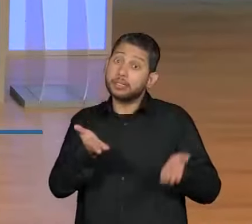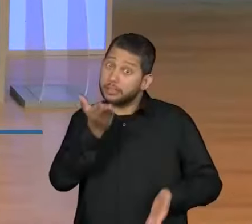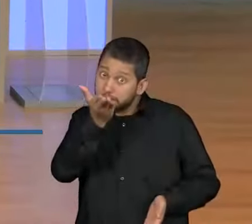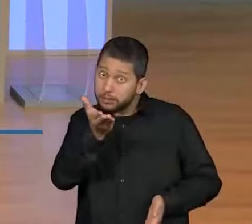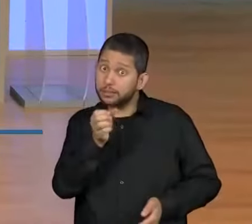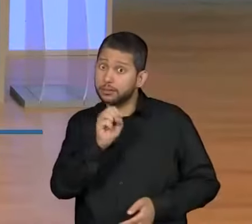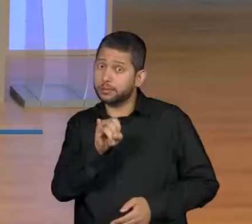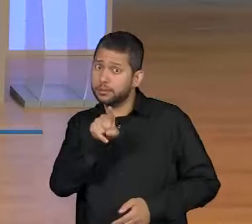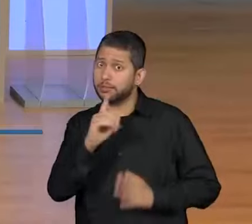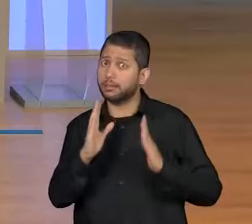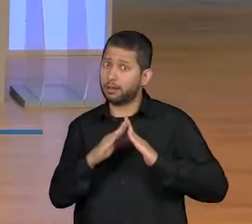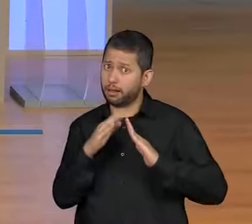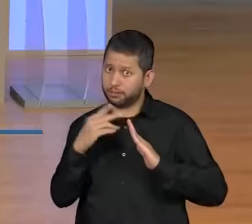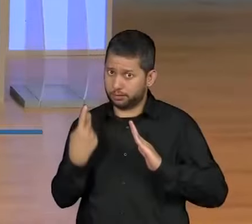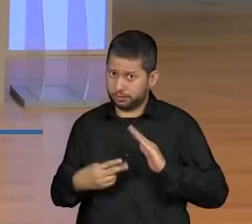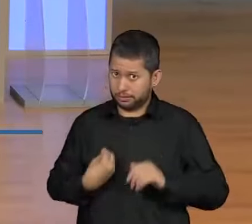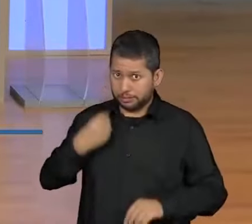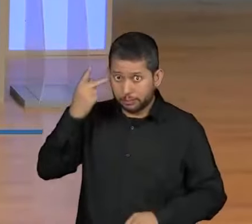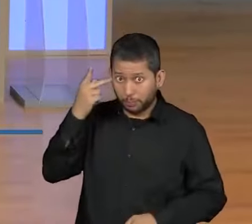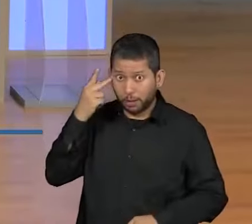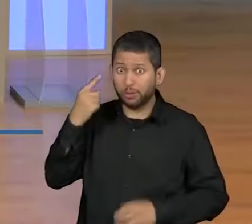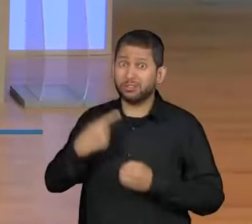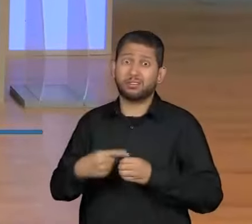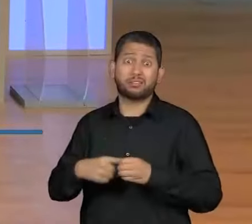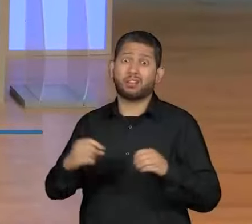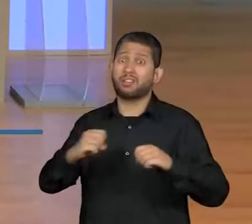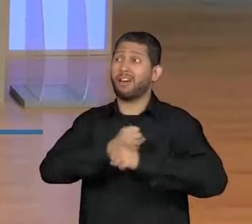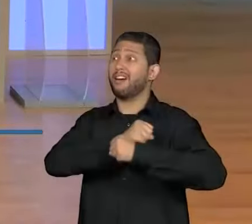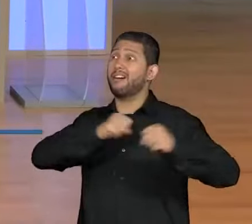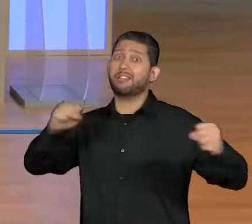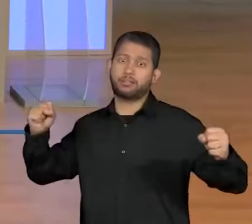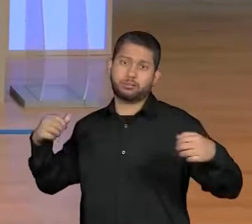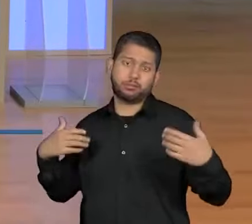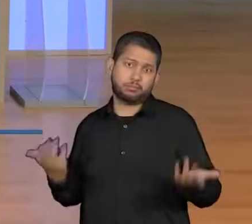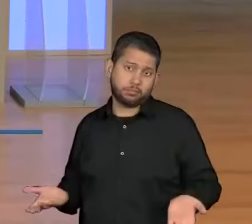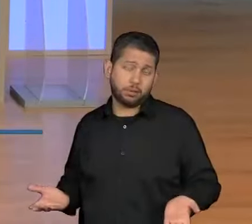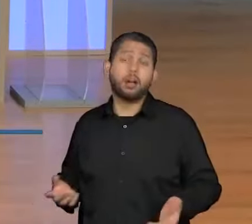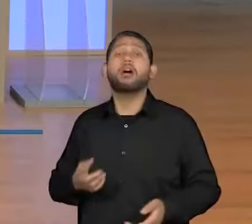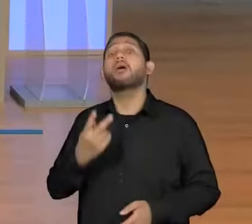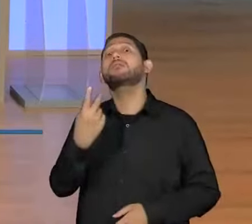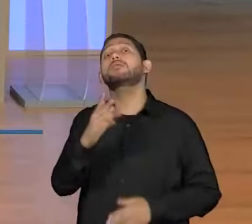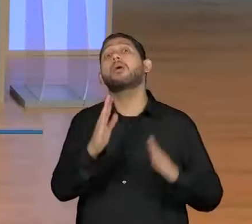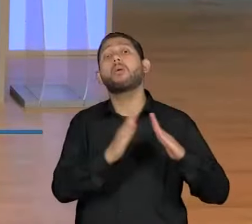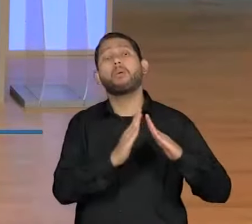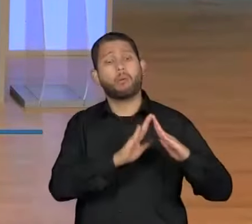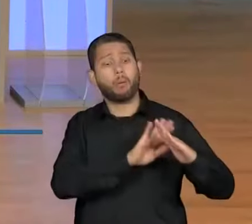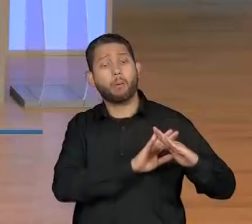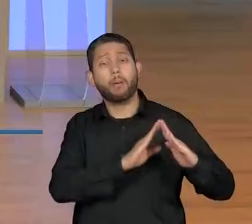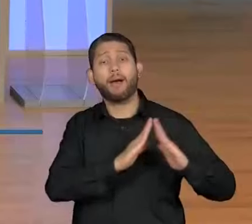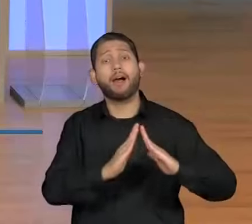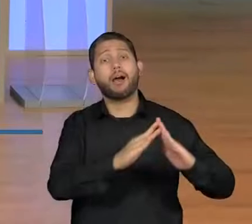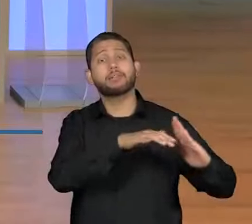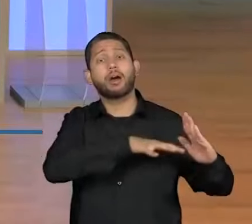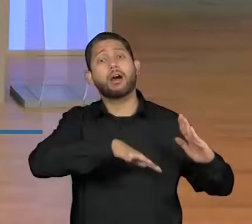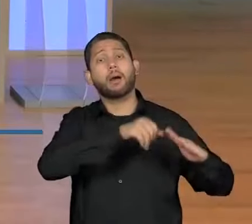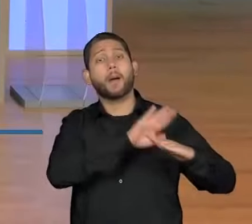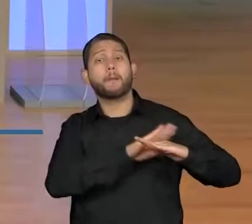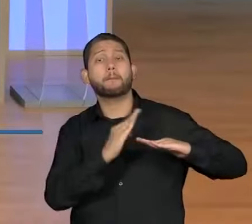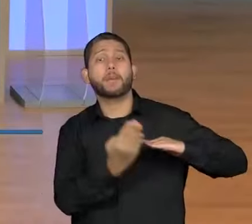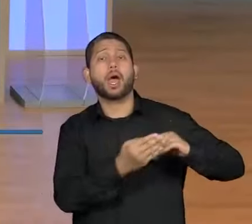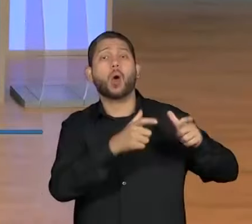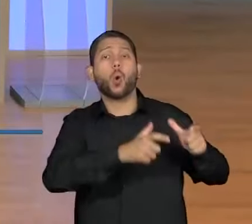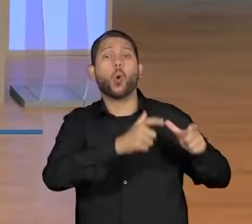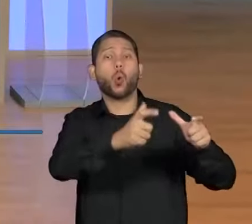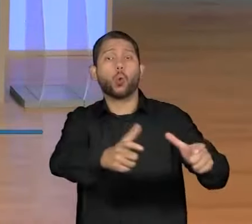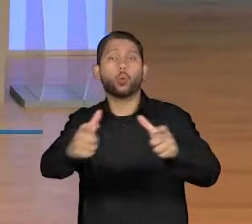Paulo, por ser uma cidade muito grande, Sim. isso vai depender muito da localização dele, né? Do bairro que ele estiver mais próximo.